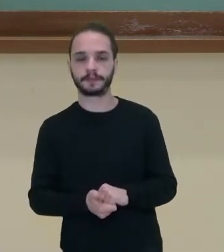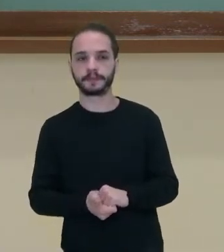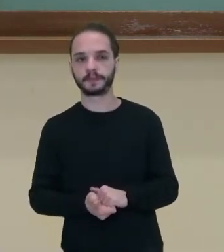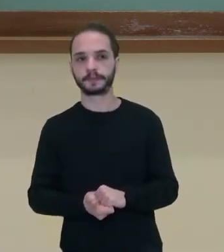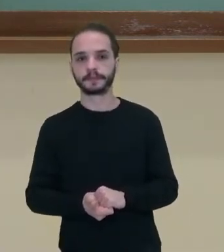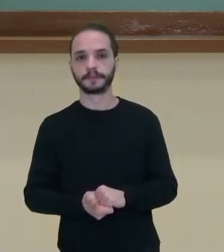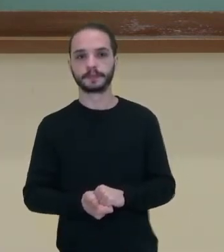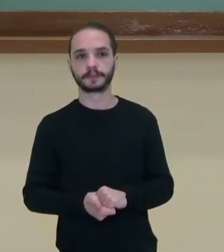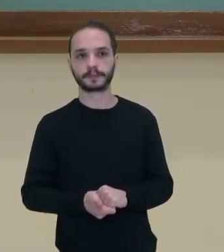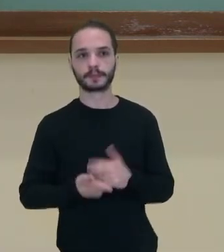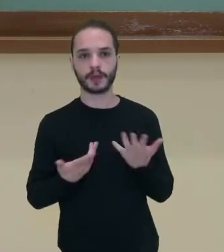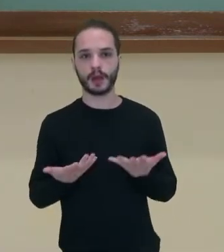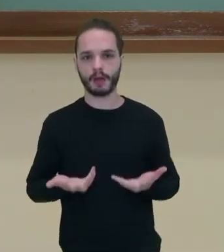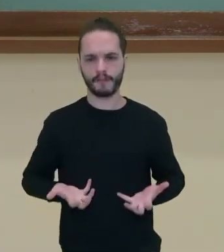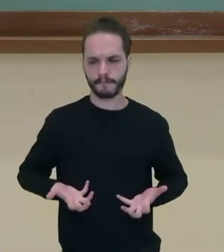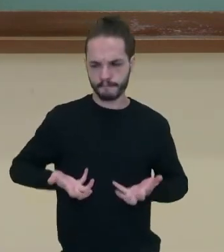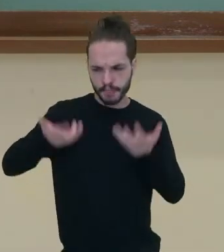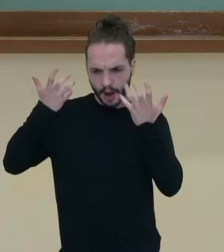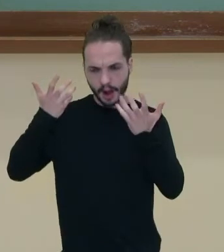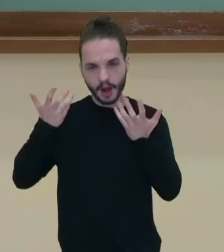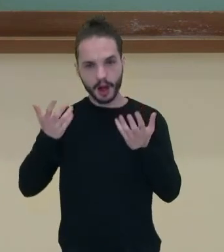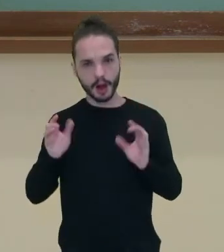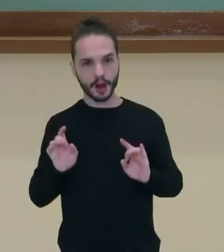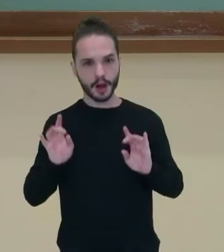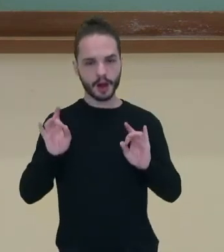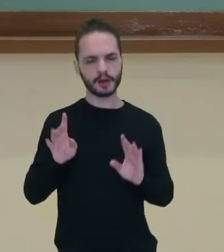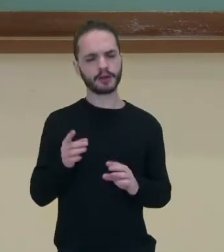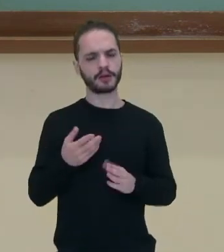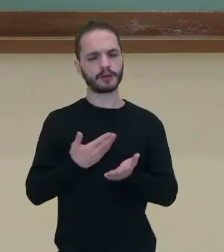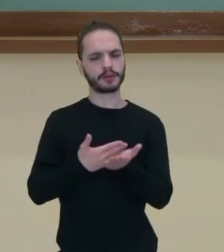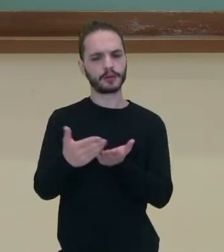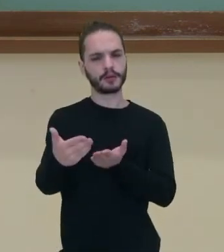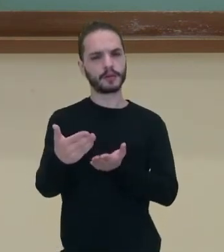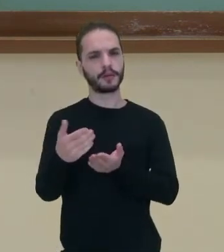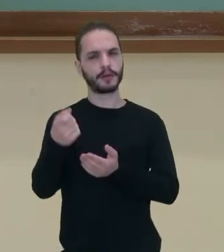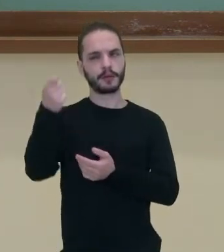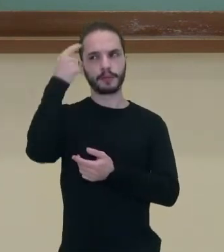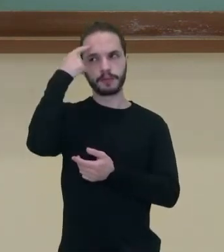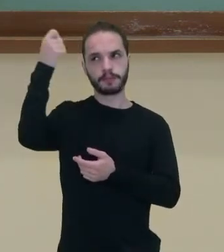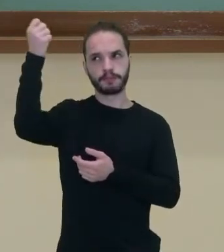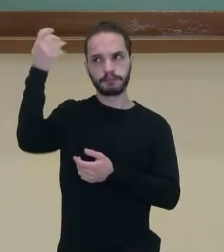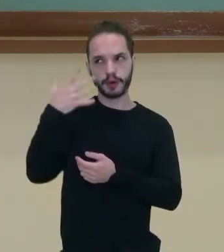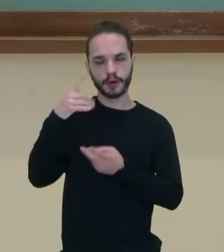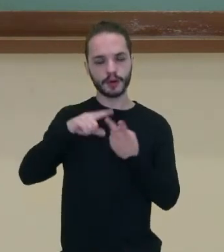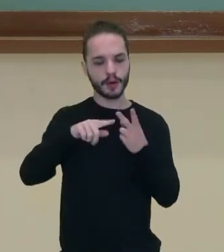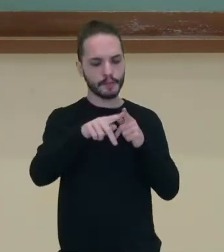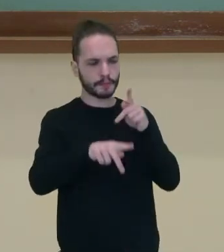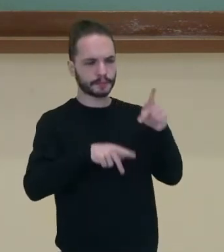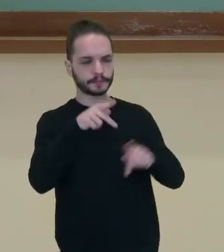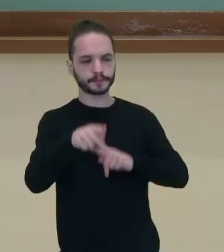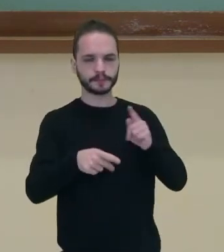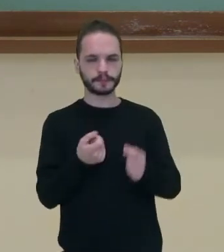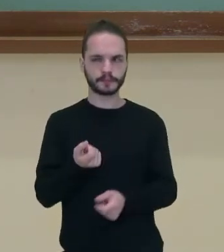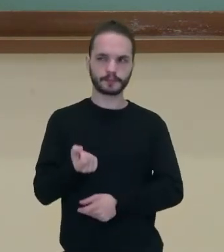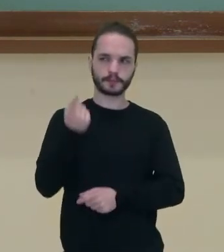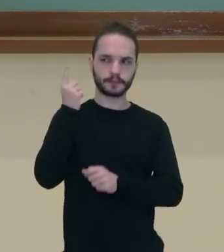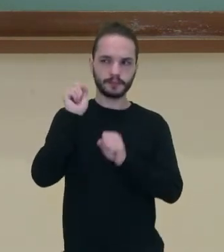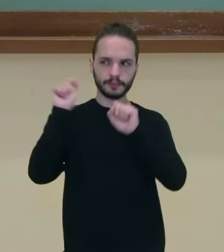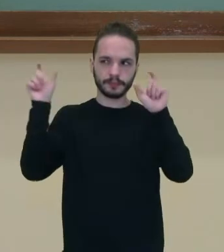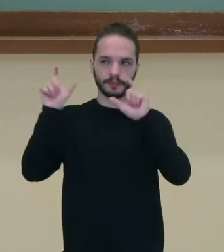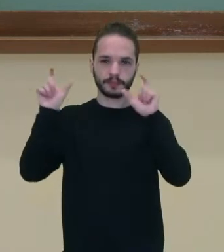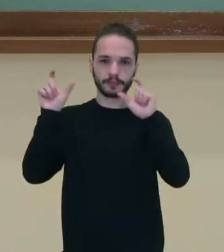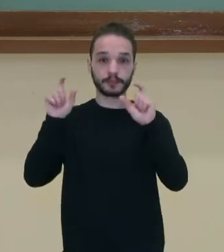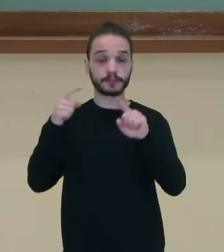essa exuberância vai começar a abrir os olhos tanto dos iluministas quanto da população, né? Porque aqui está acontecendo